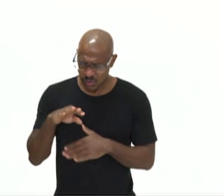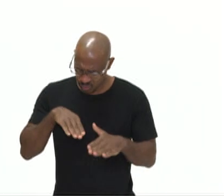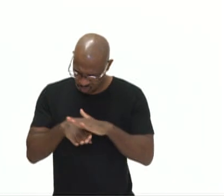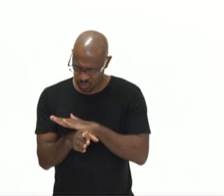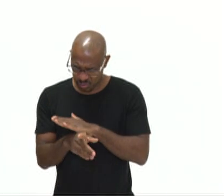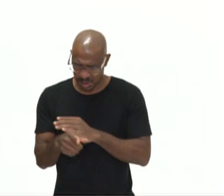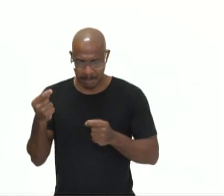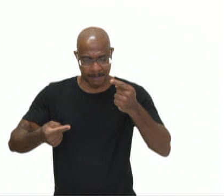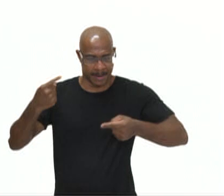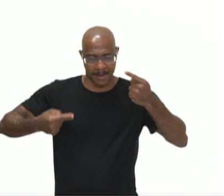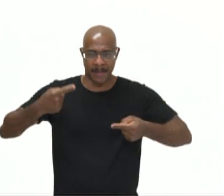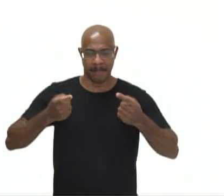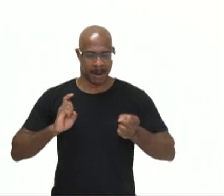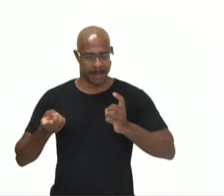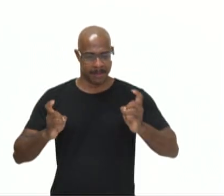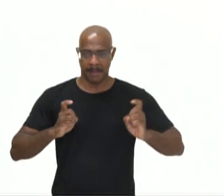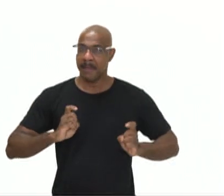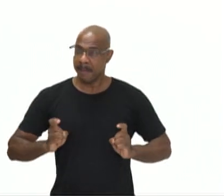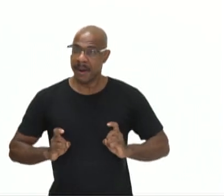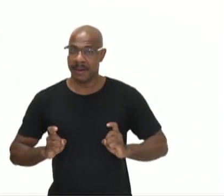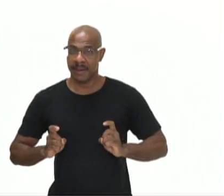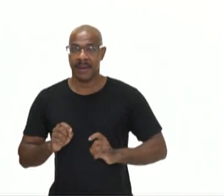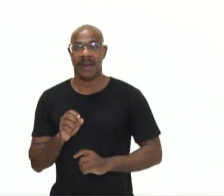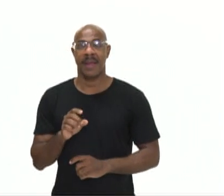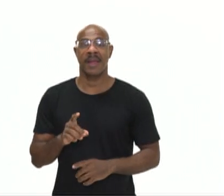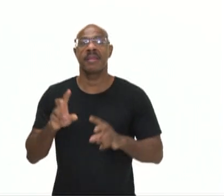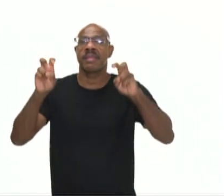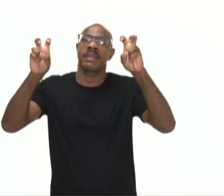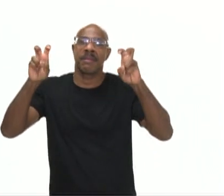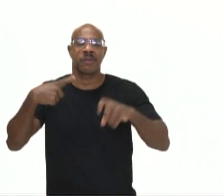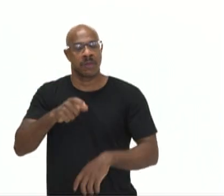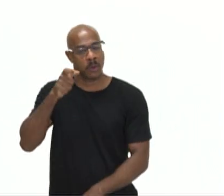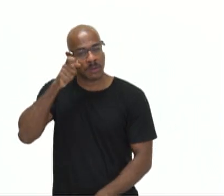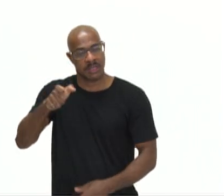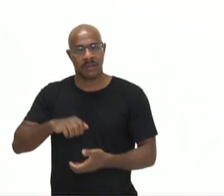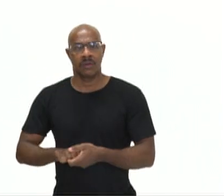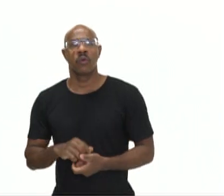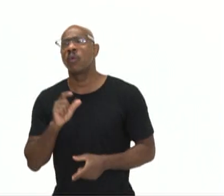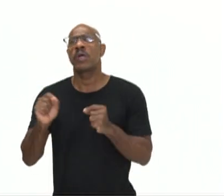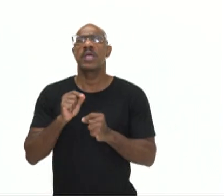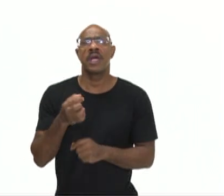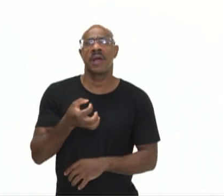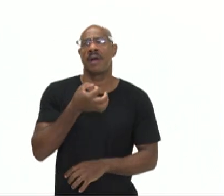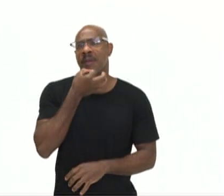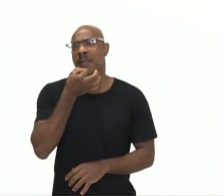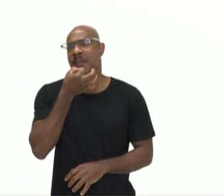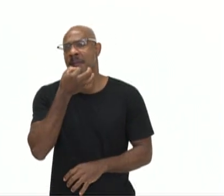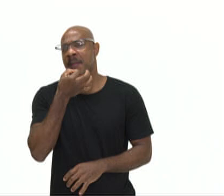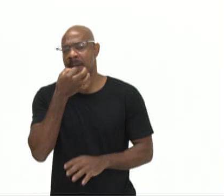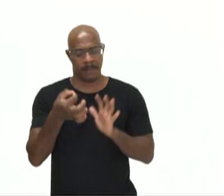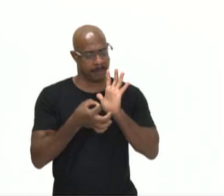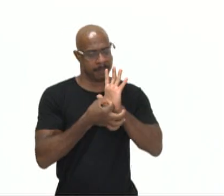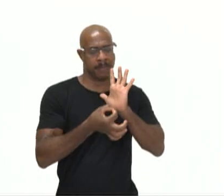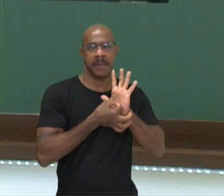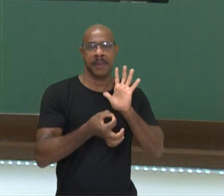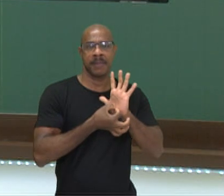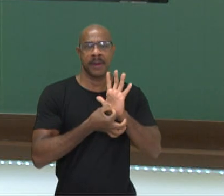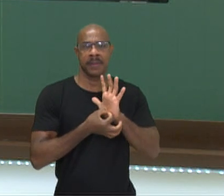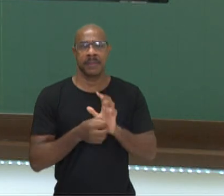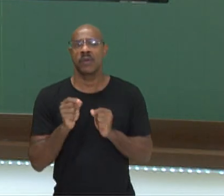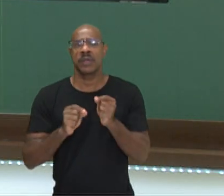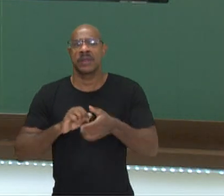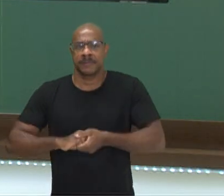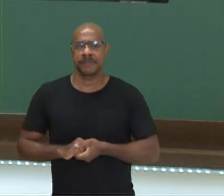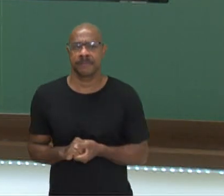de temas do seu interesse? O que é argumentar? O que significa persuadir? Isso